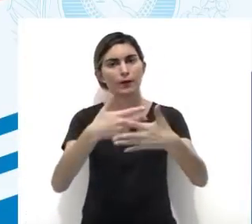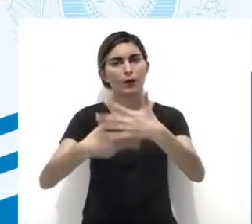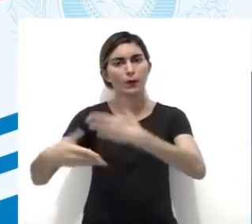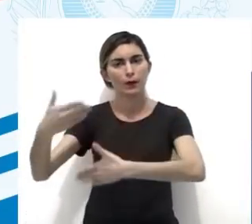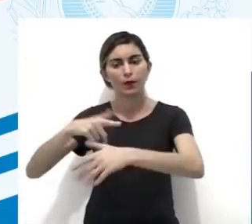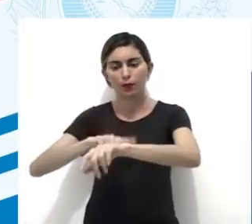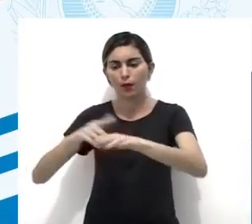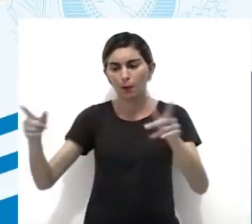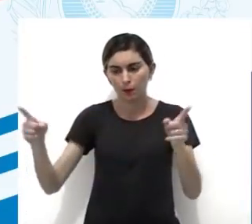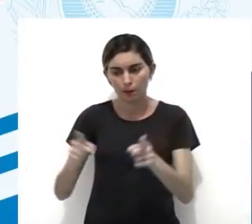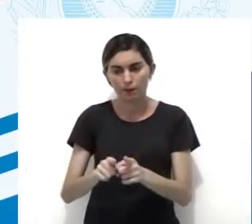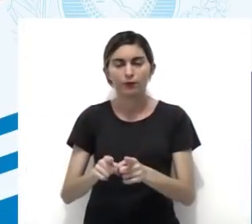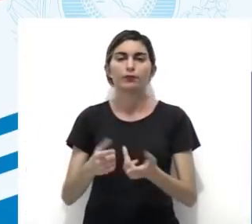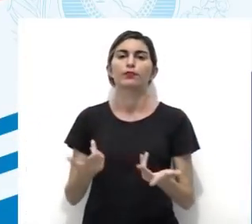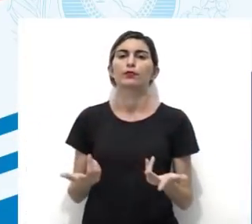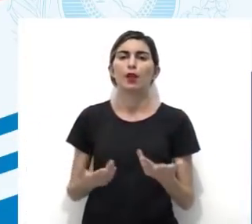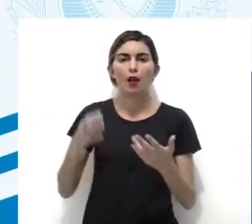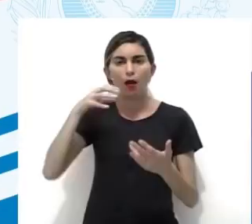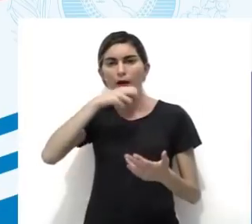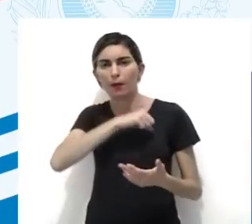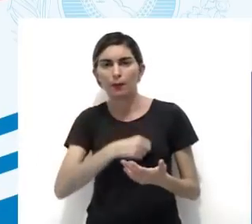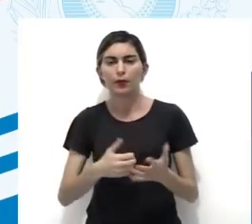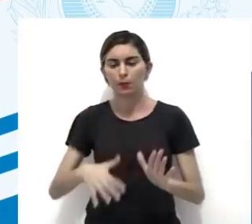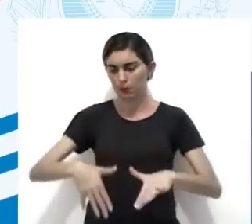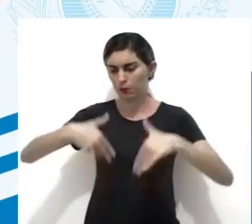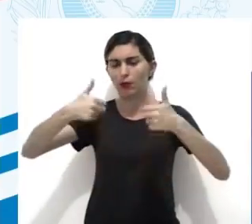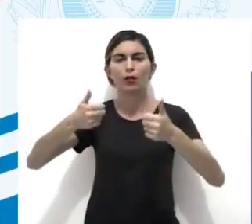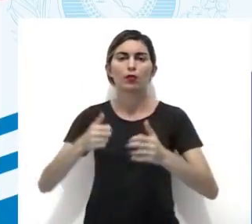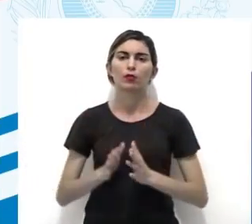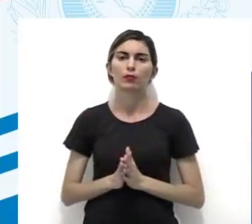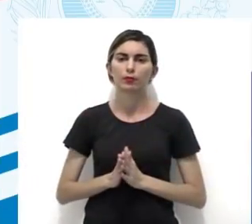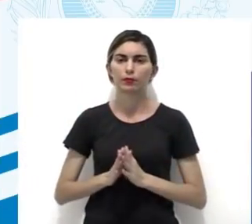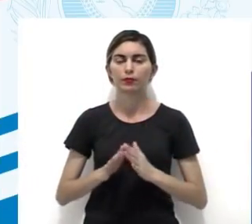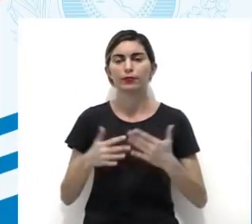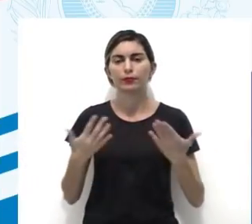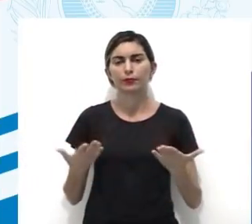tempo muito menor e de uma forma muito mais rápida.